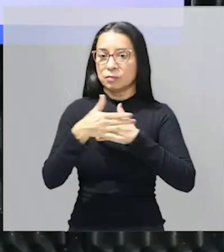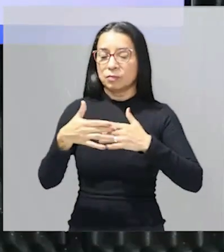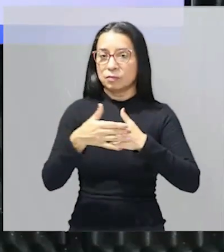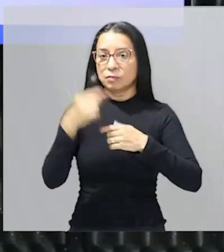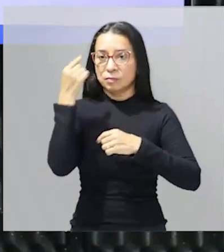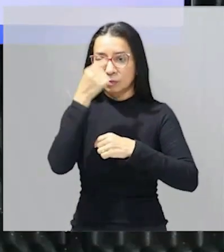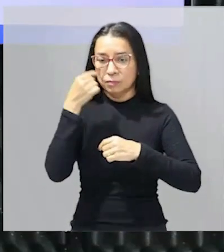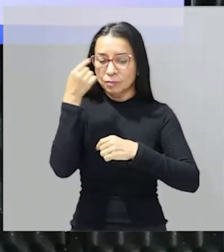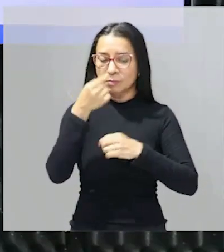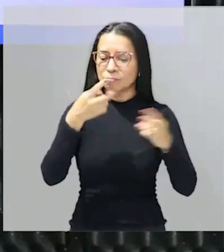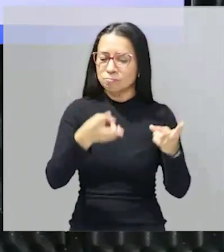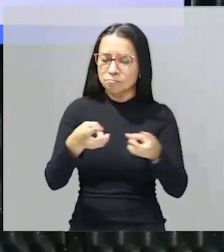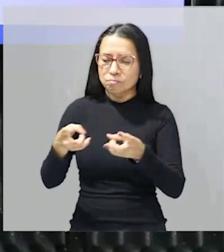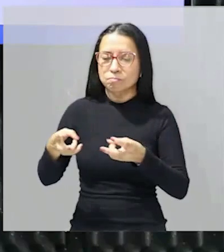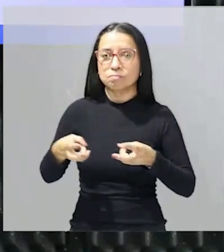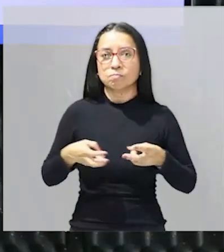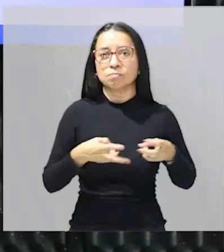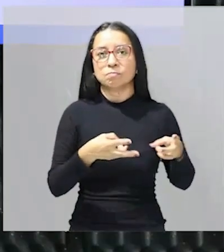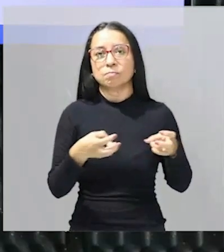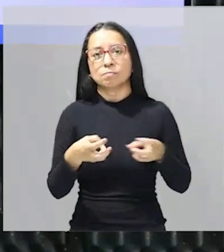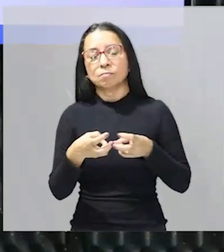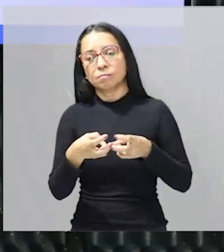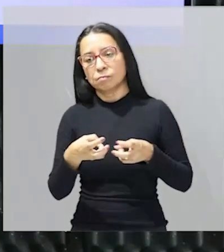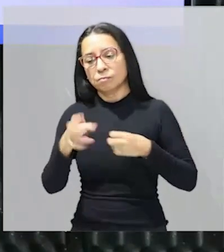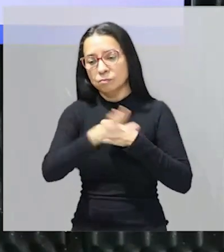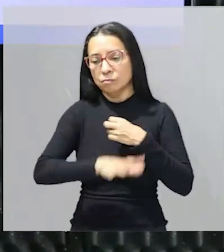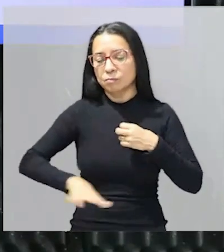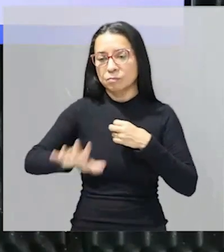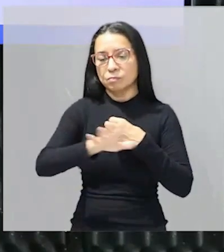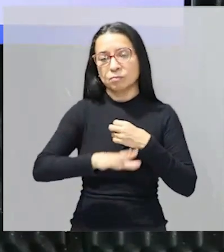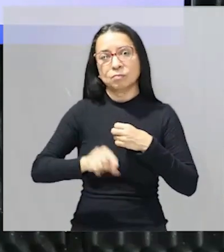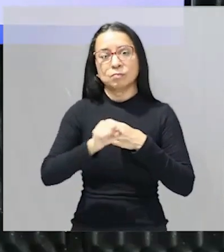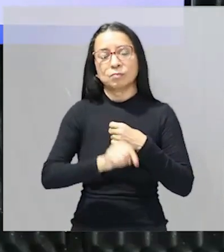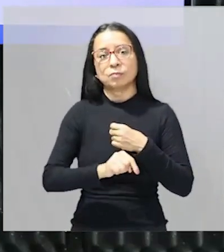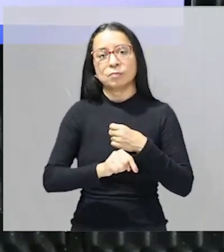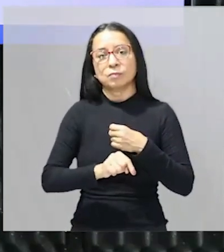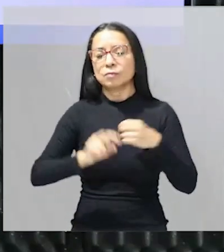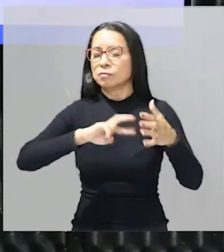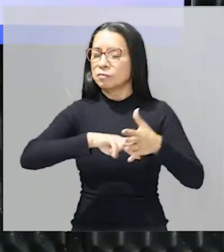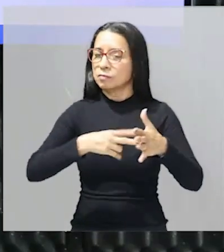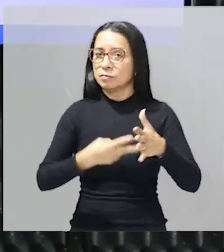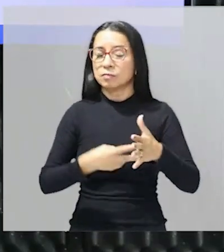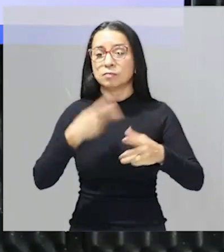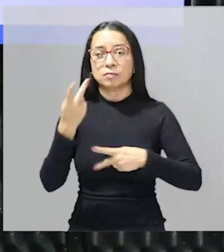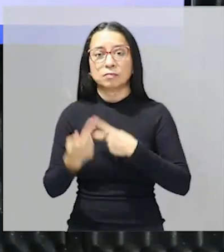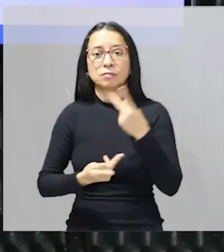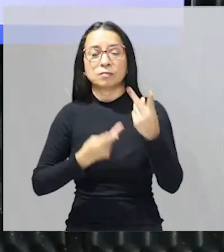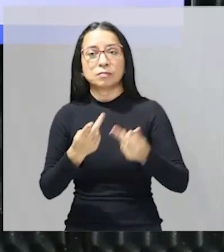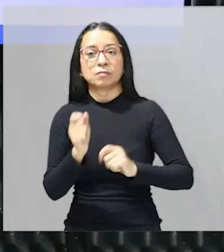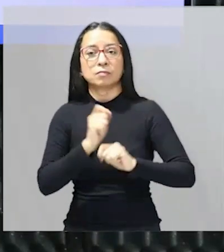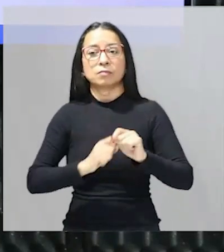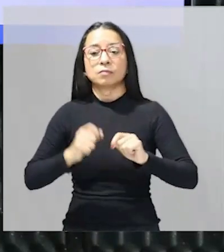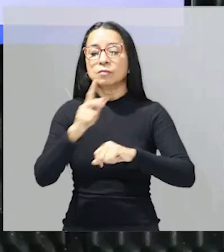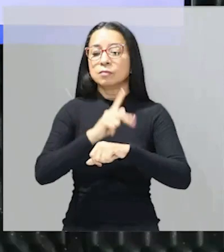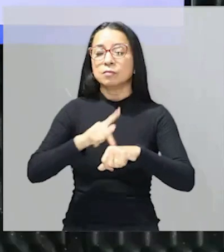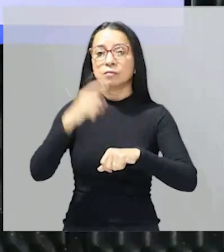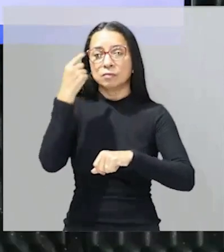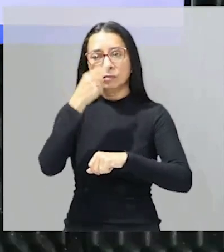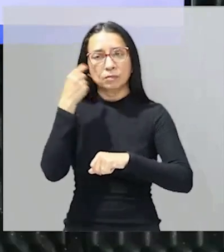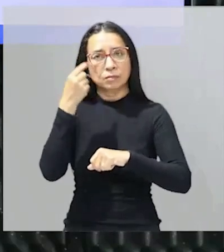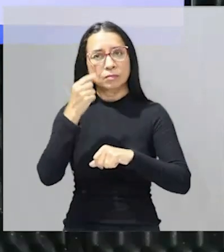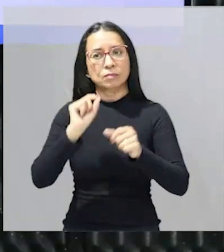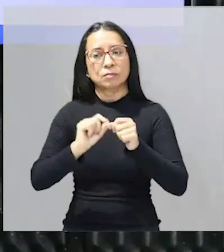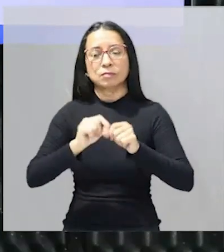e de certo ela irá explorar as suas áreas coloniais, não significa dizer que a Espanha só está fazendo